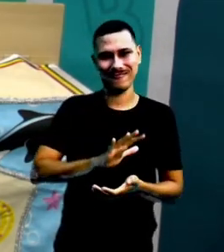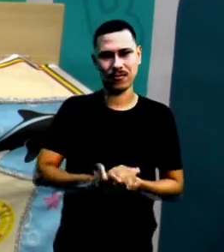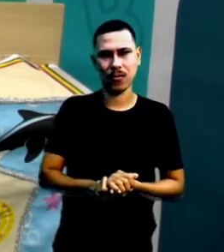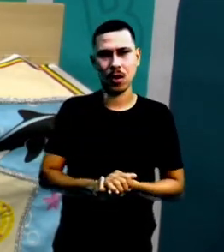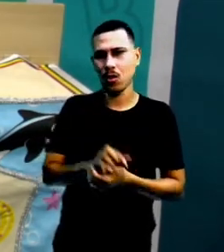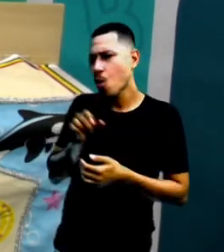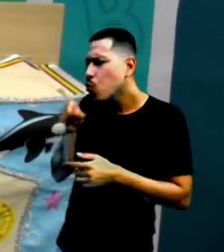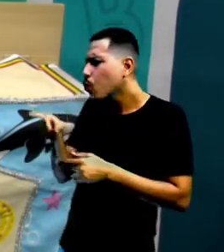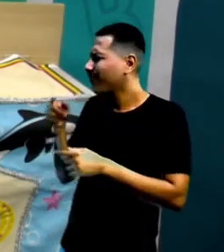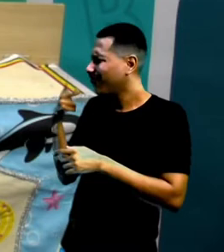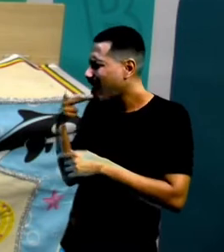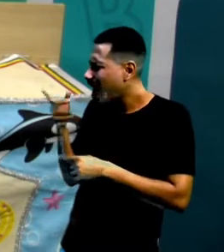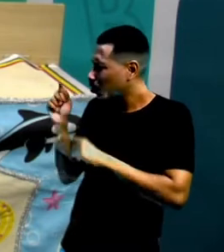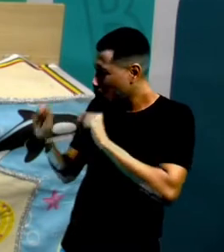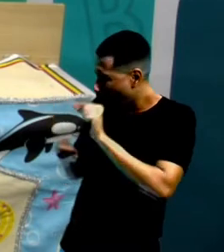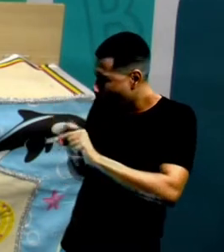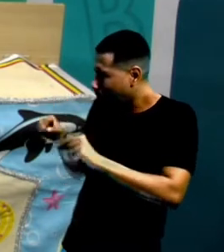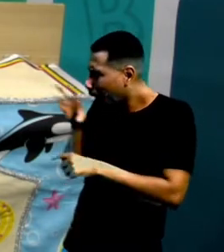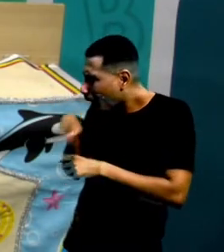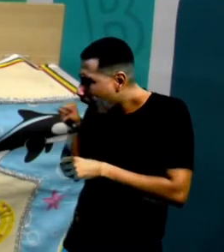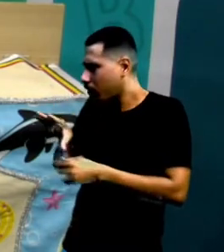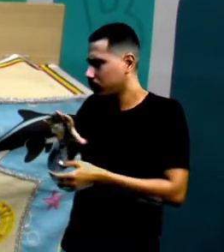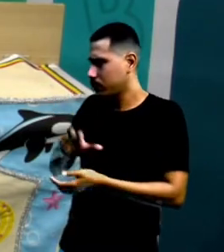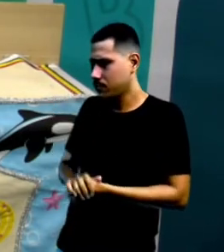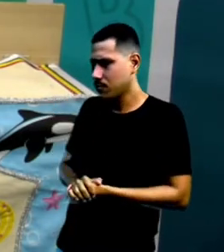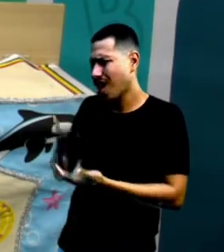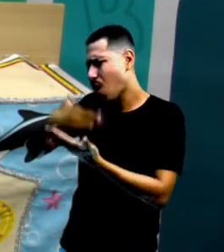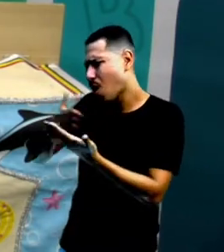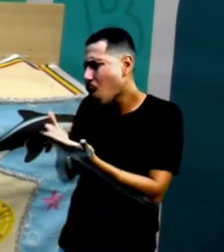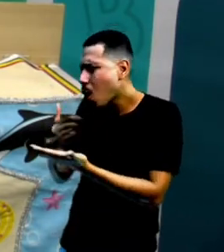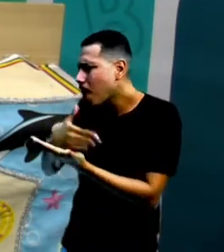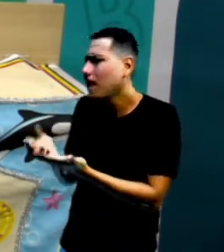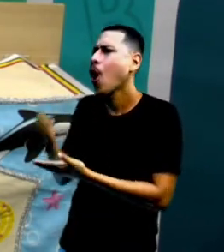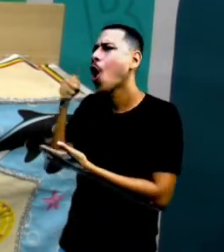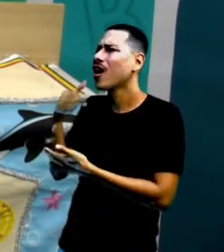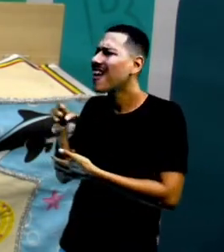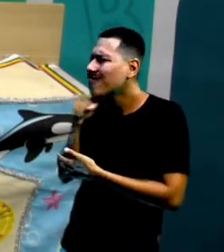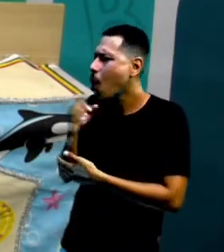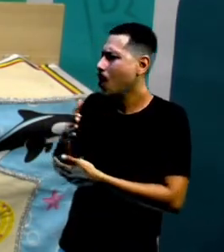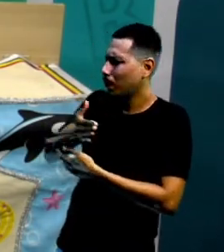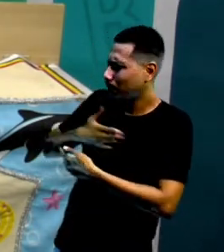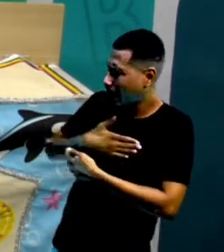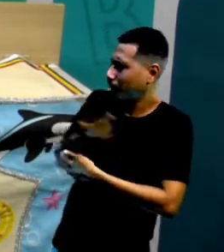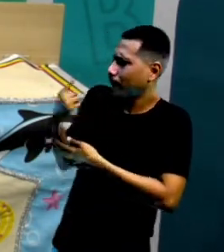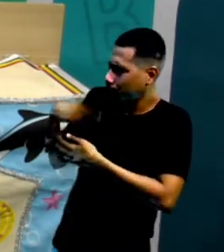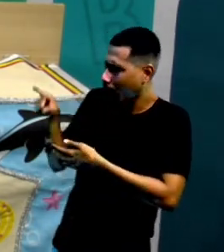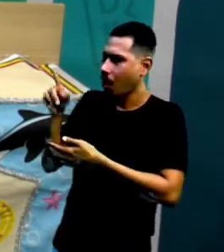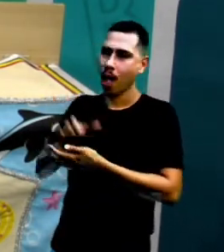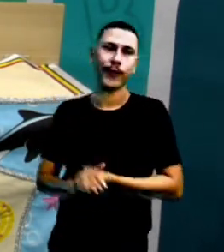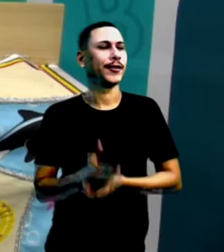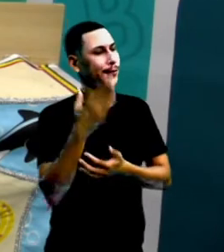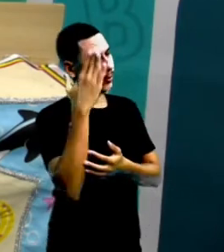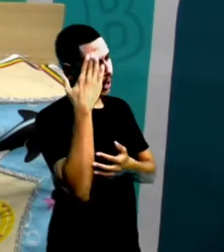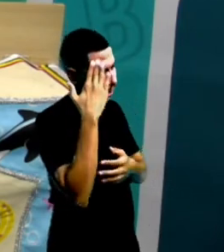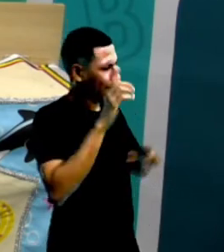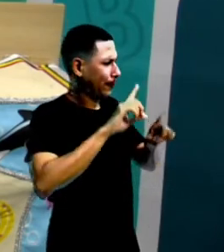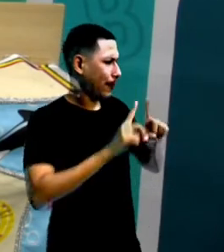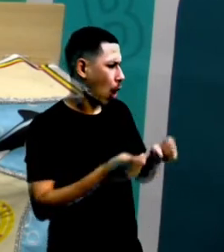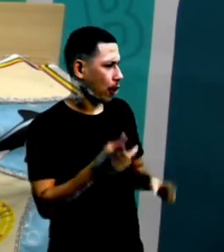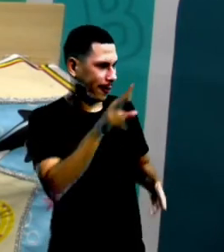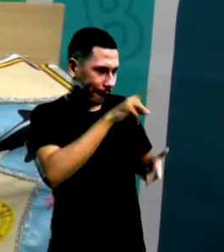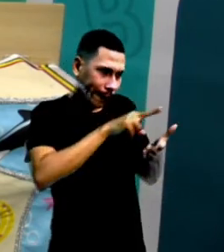O que que tu tá falando de bolo, leiturinha? O bolo que minha vovó levou. Ah, entendi. Mas, ó,